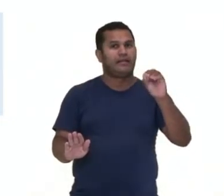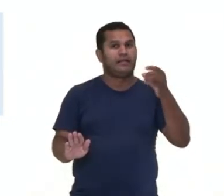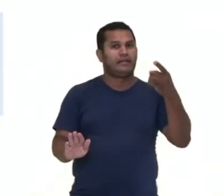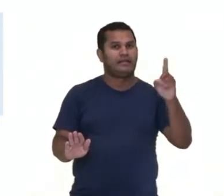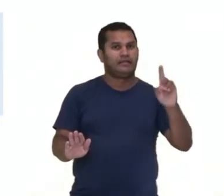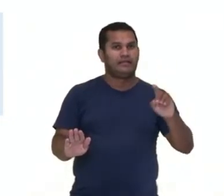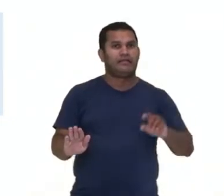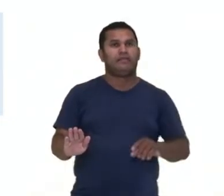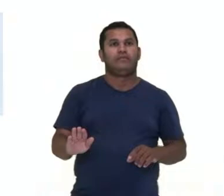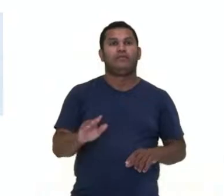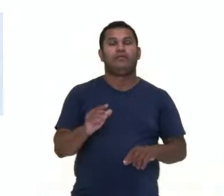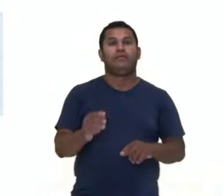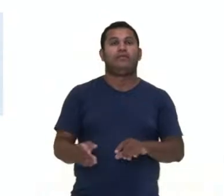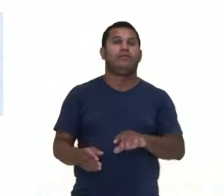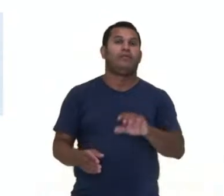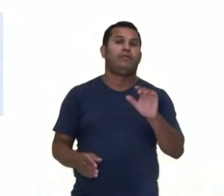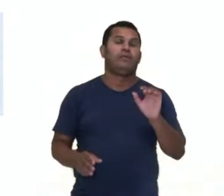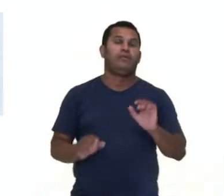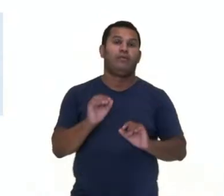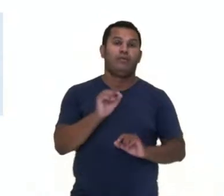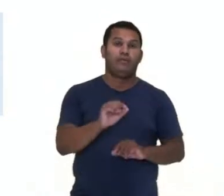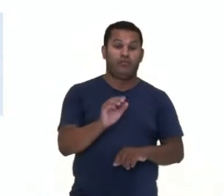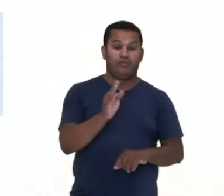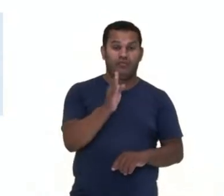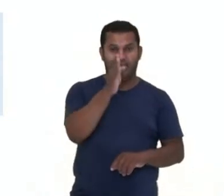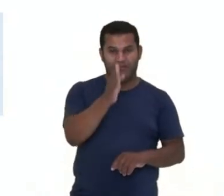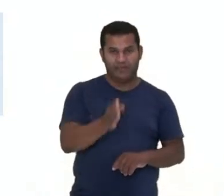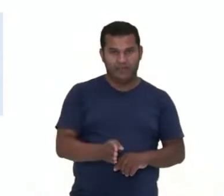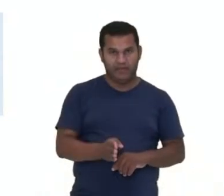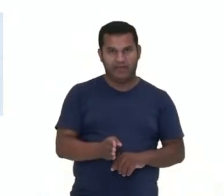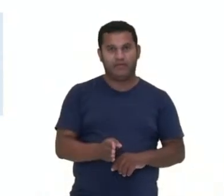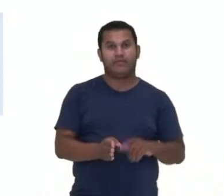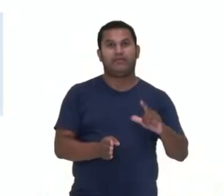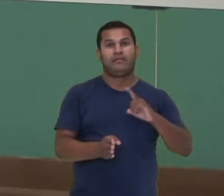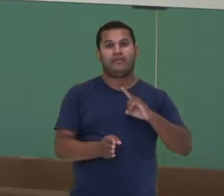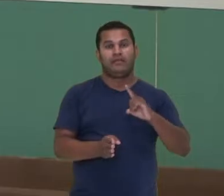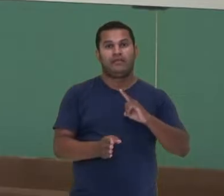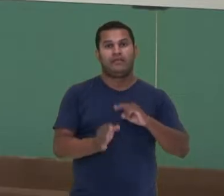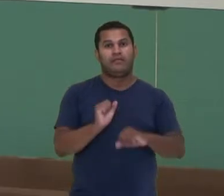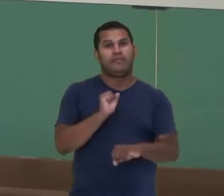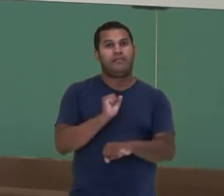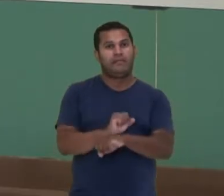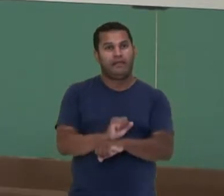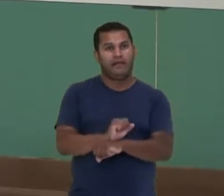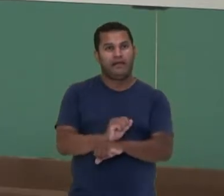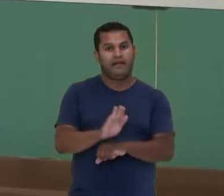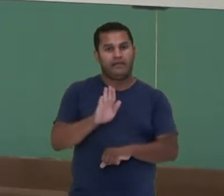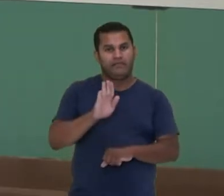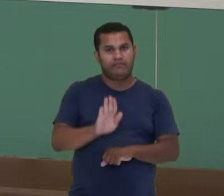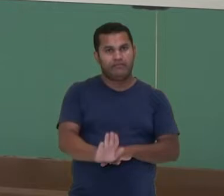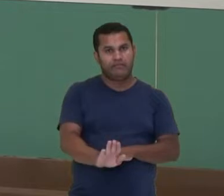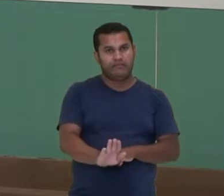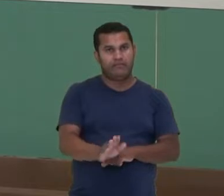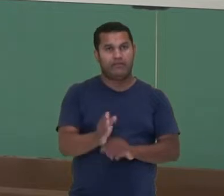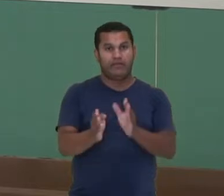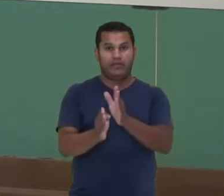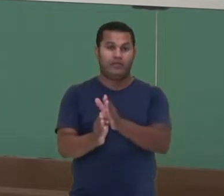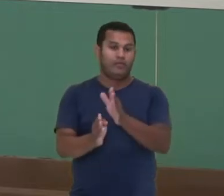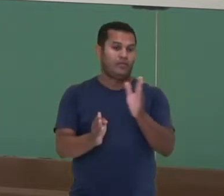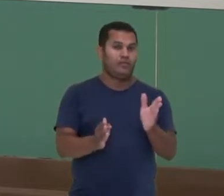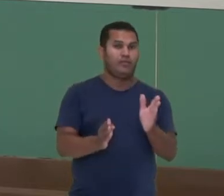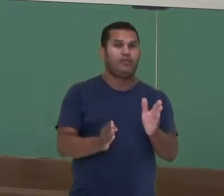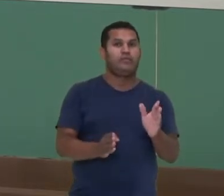teria o pedal de embreagem para, né, os veículos lá que são de câmbio manual, certo? Então nós